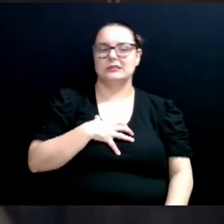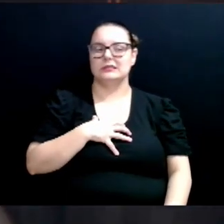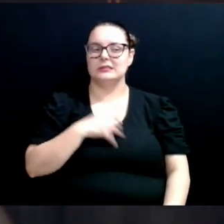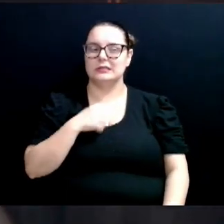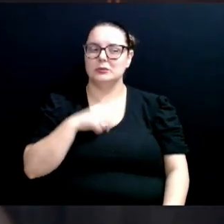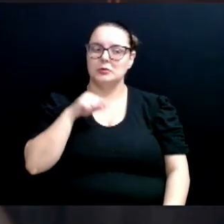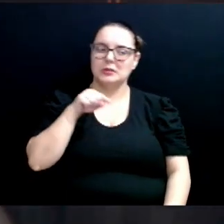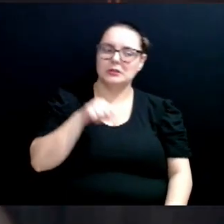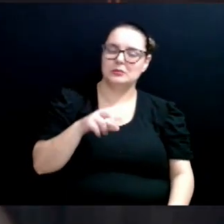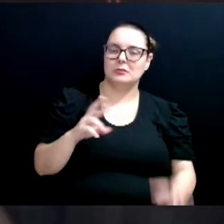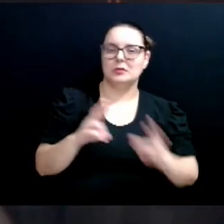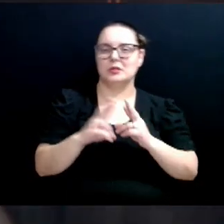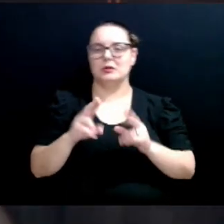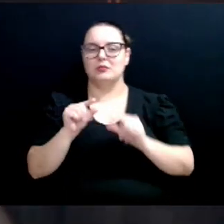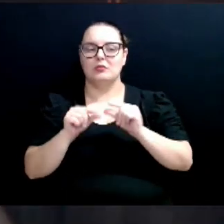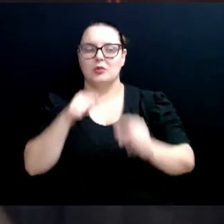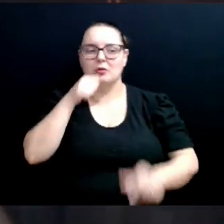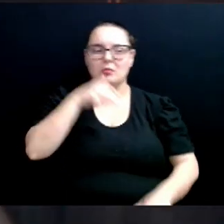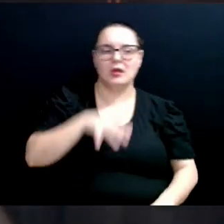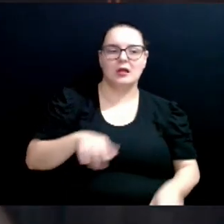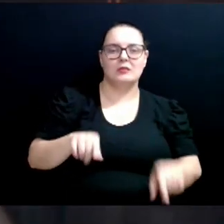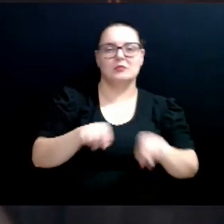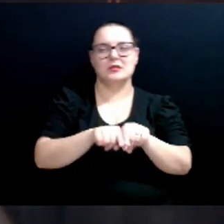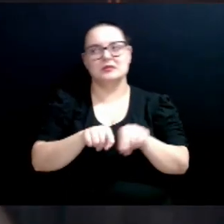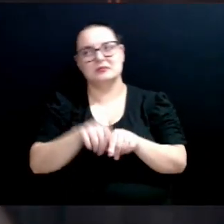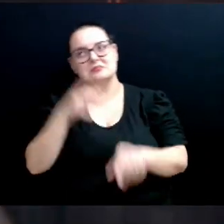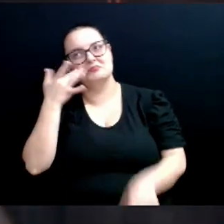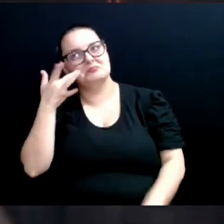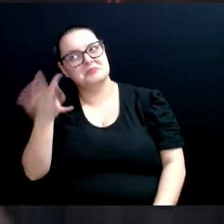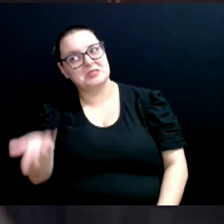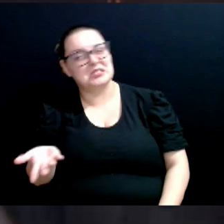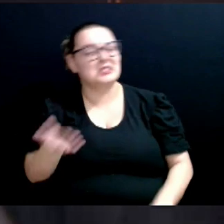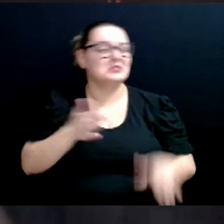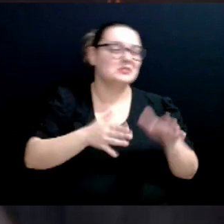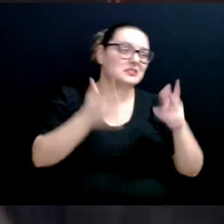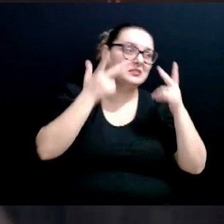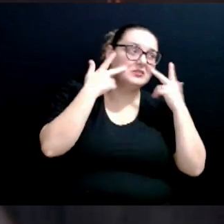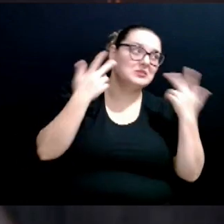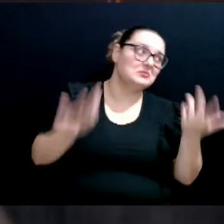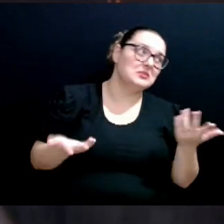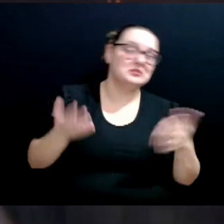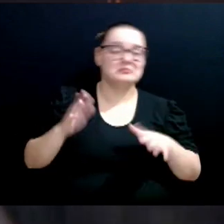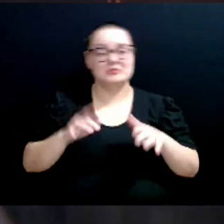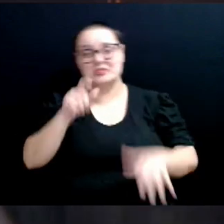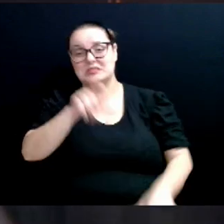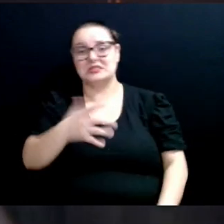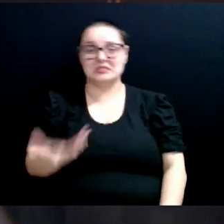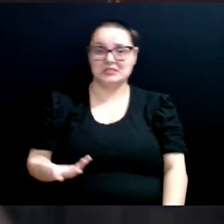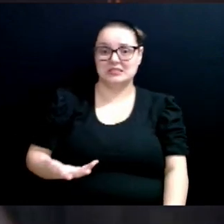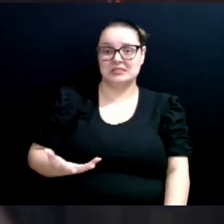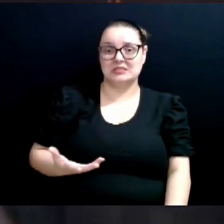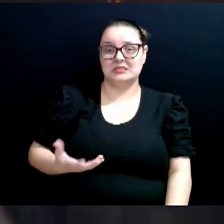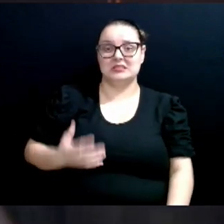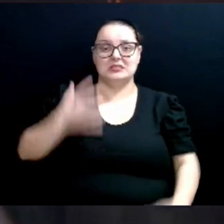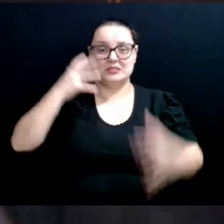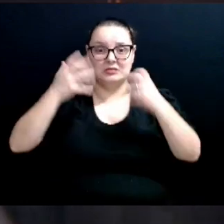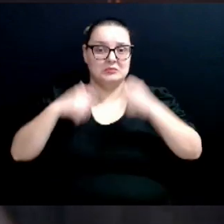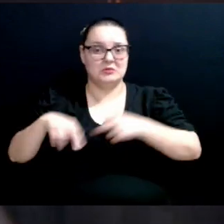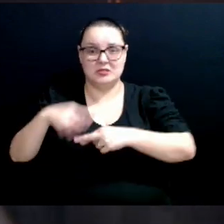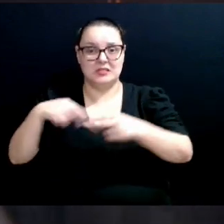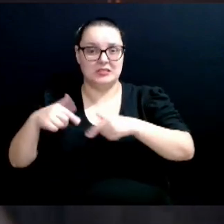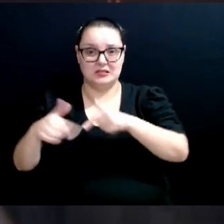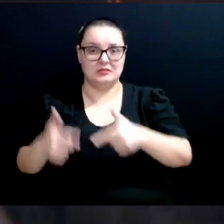pouco abusiva, mas também não sei, talvez não, talvez seja normal, talvez essa pessoa está um pouco mais irritada por conta do trabalho, mas no mês que vem ela também